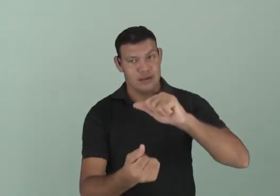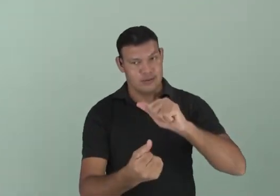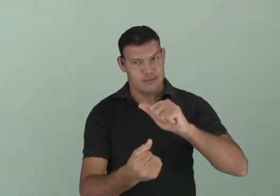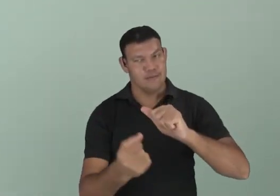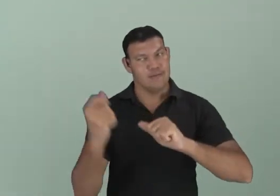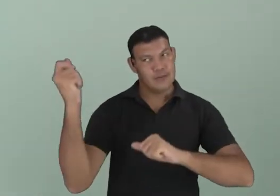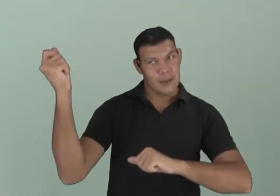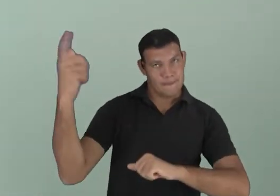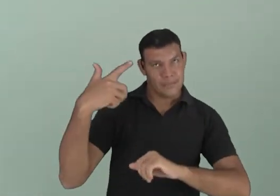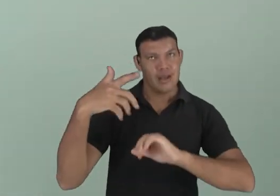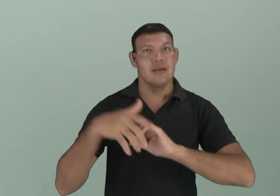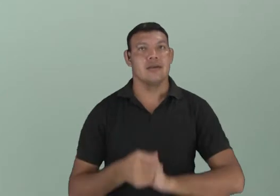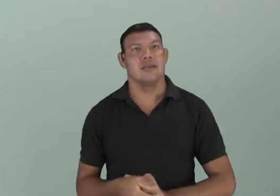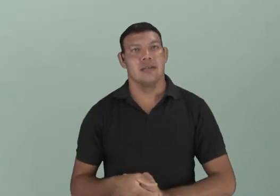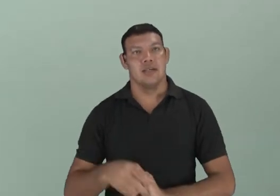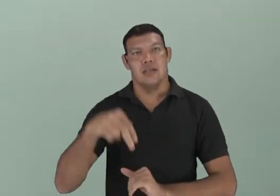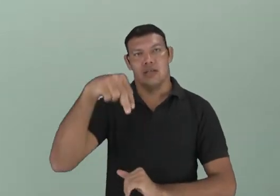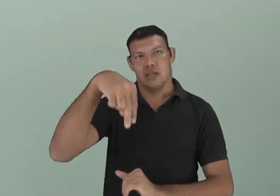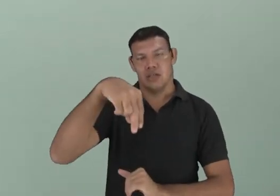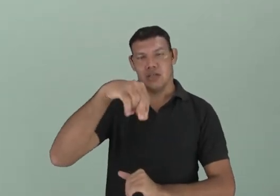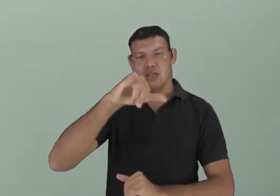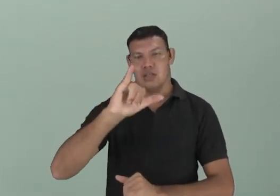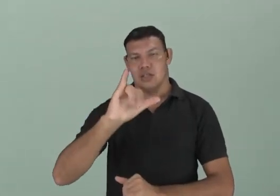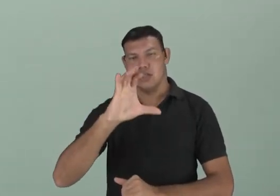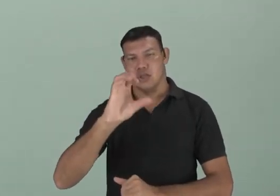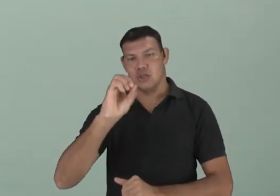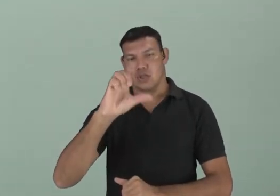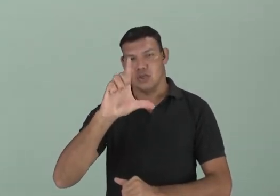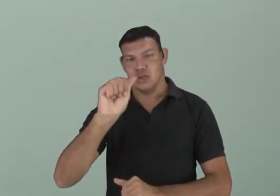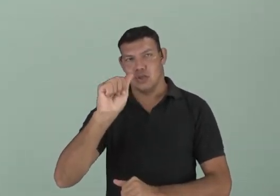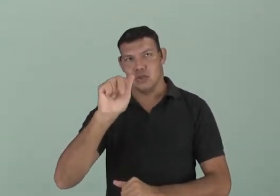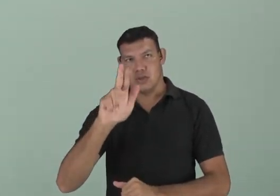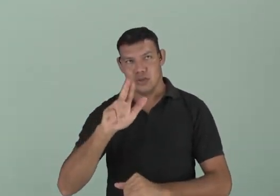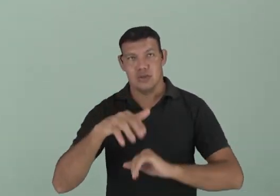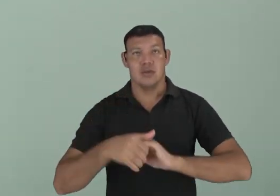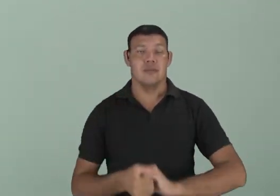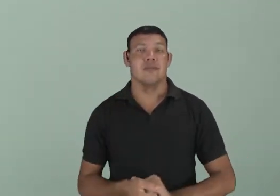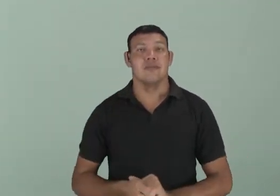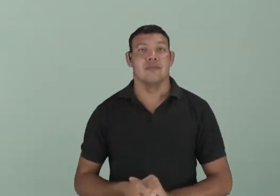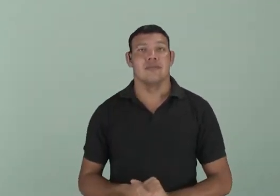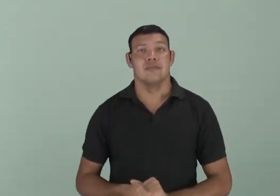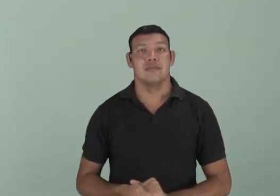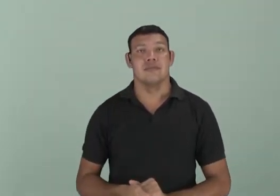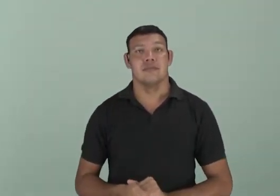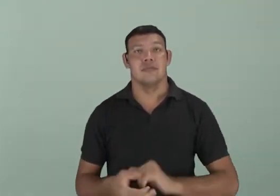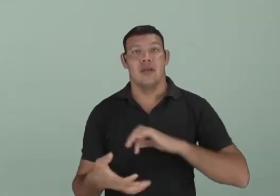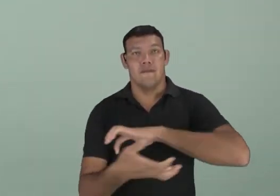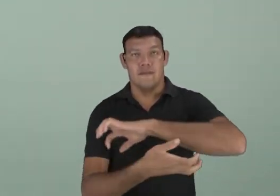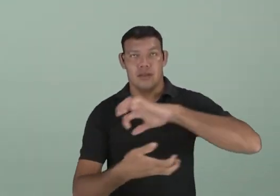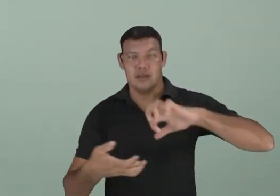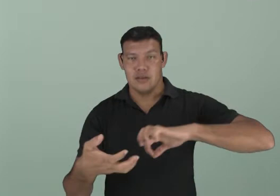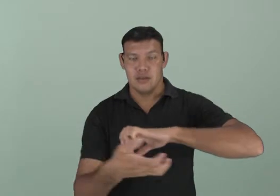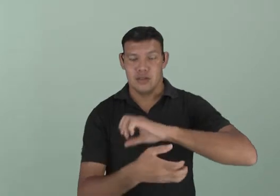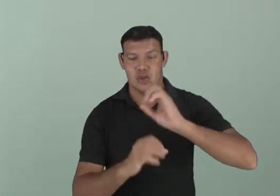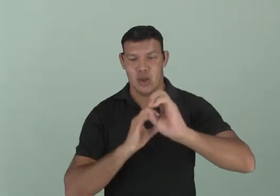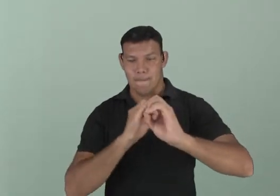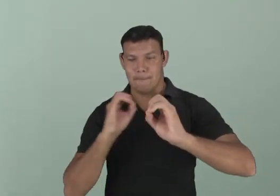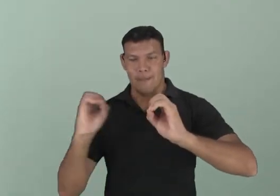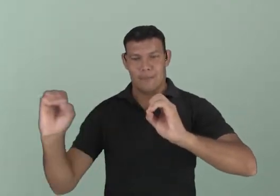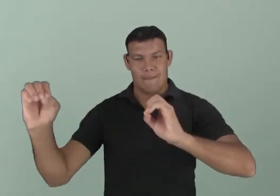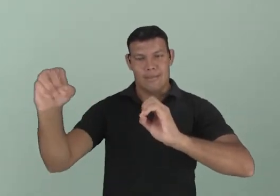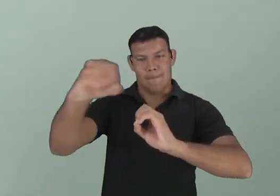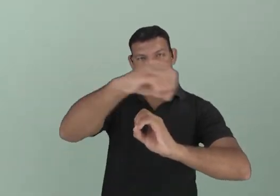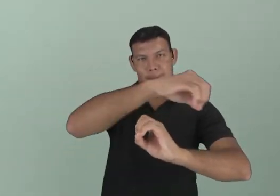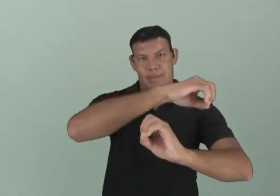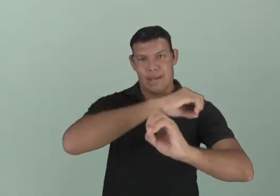Sol, é o Nicolau Copérnico, e ele publicou um material chamado Revolução das Órbitas, em que, para ele, as órbitas, ou